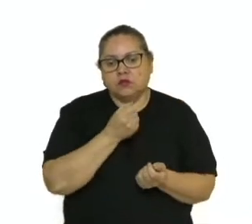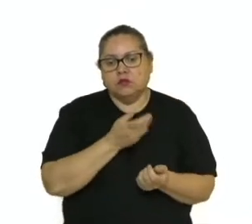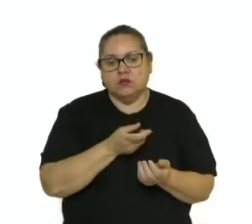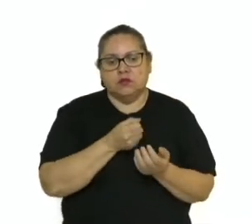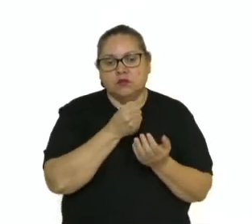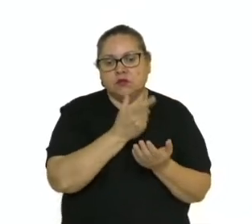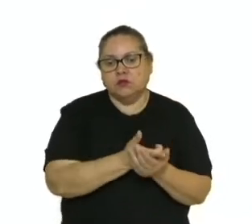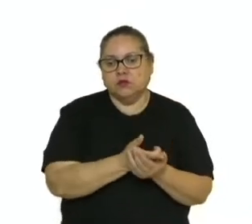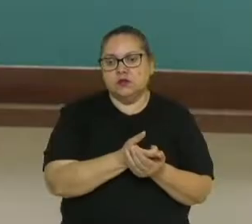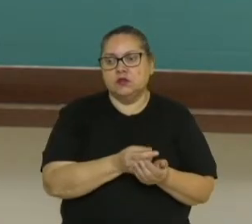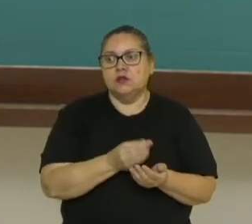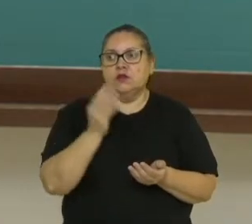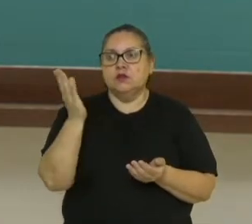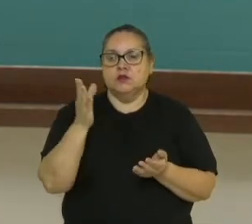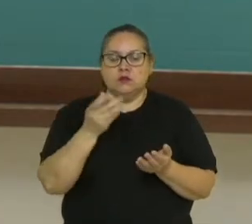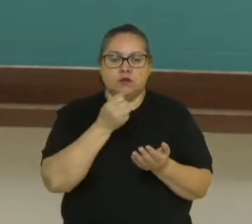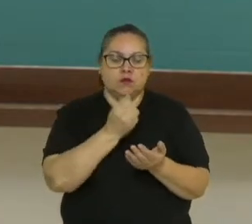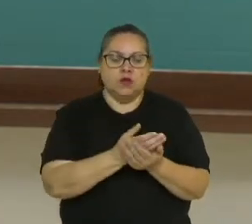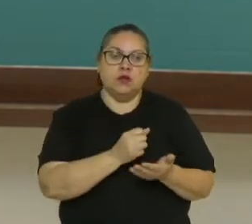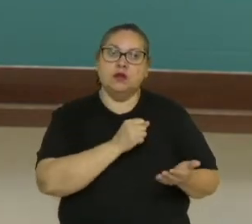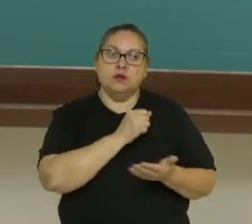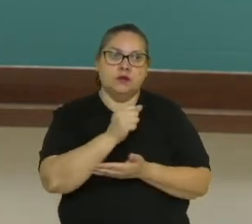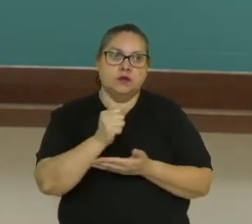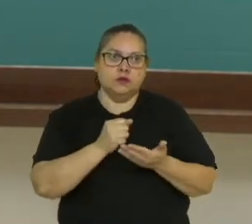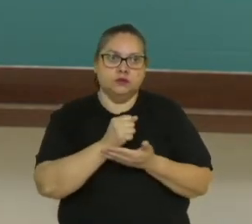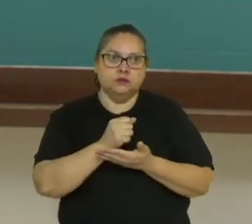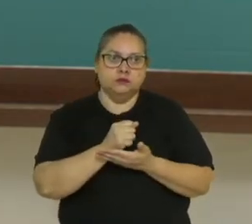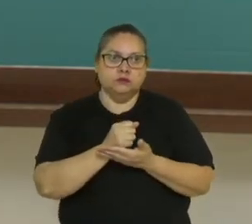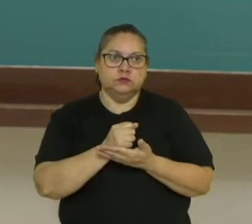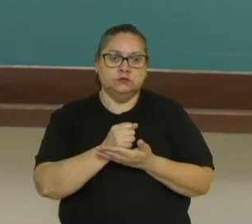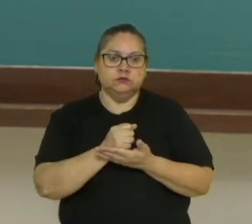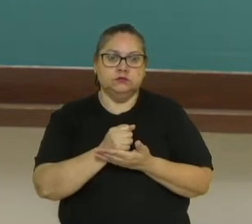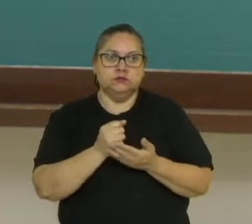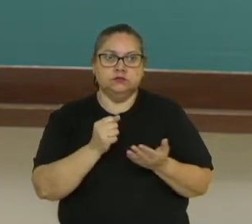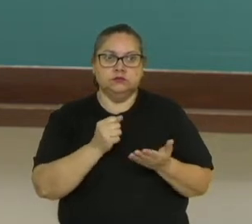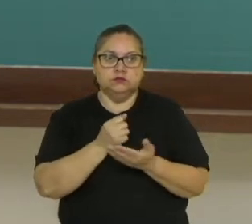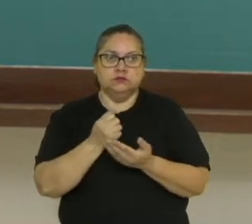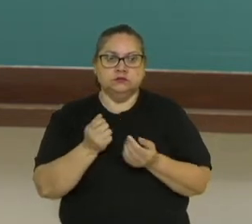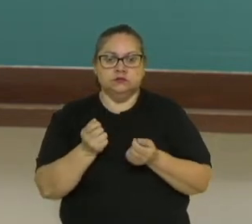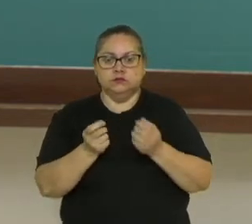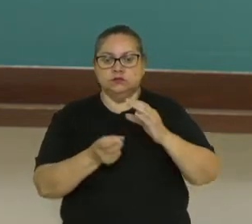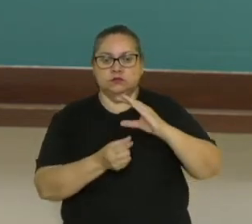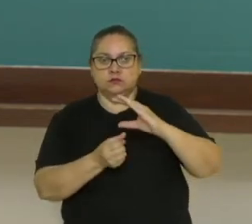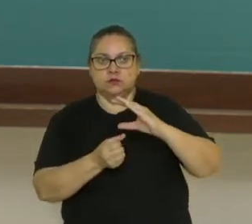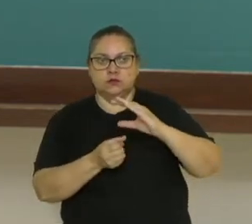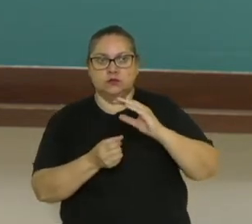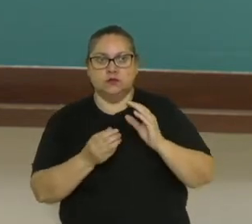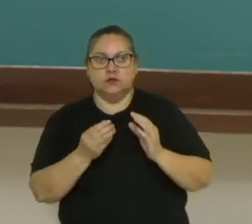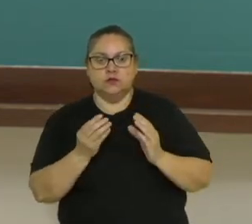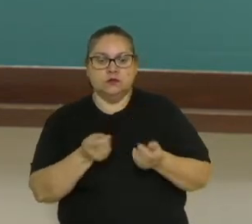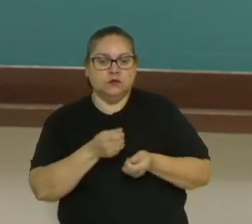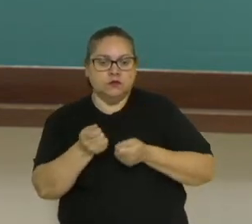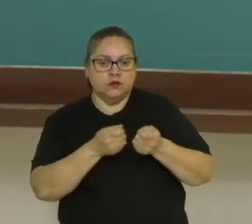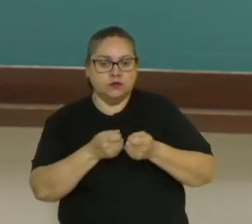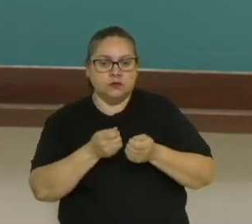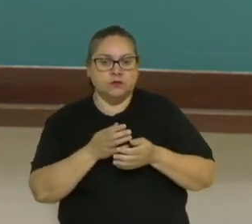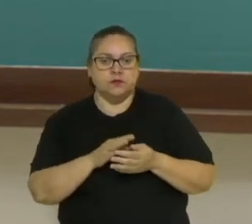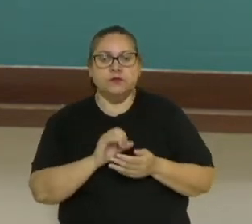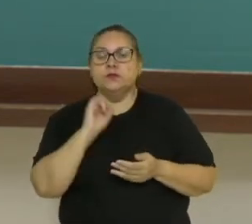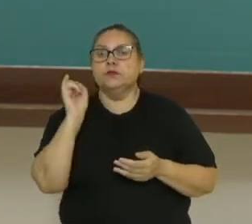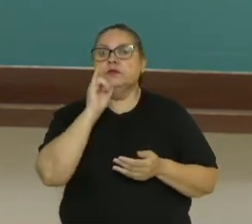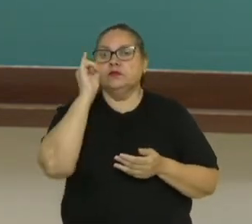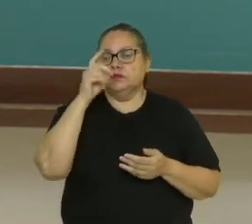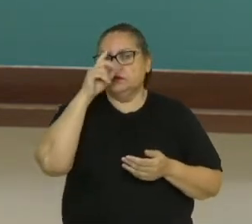comprar. Essa era a base do capitalismo comercial ou mercantilismo. Uma coisa que é importante a